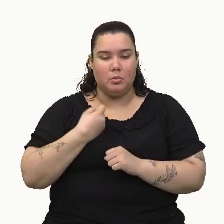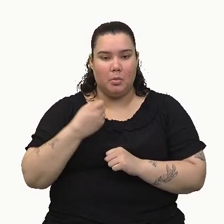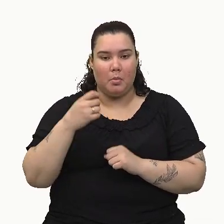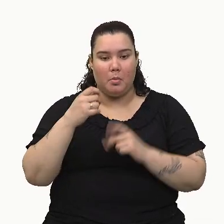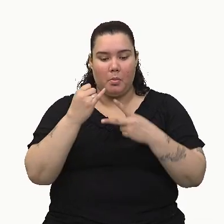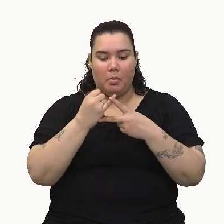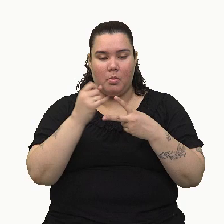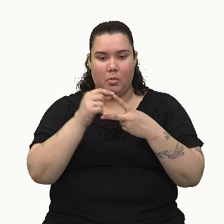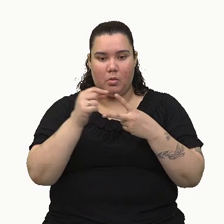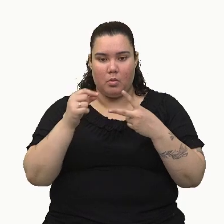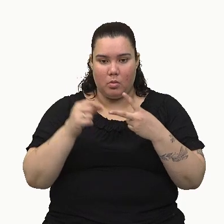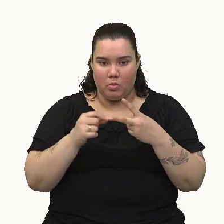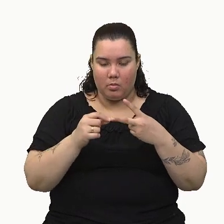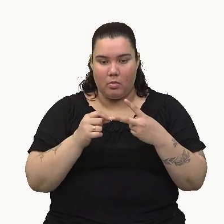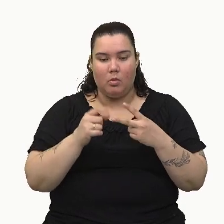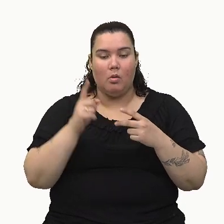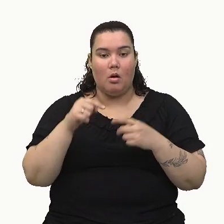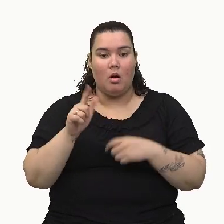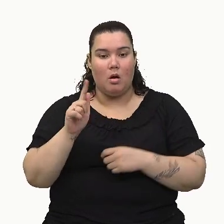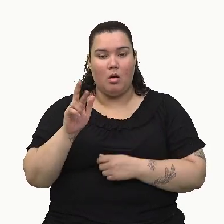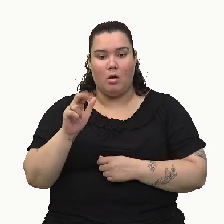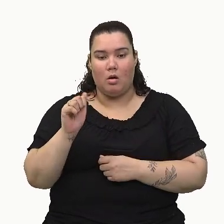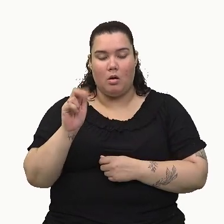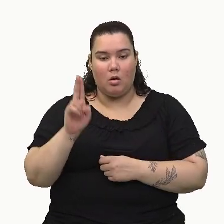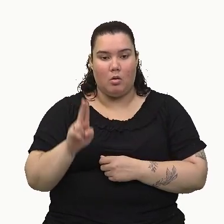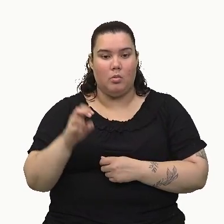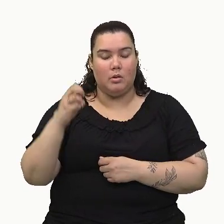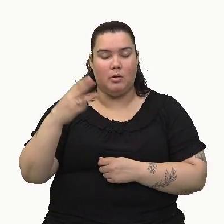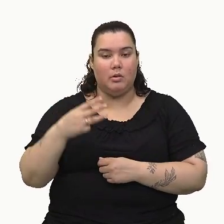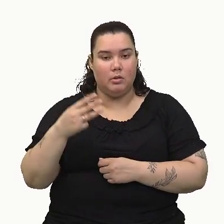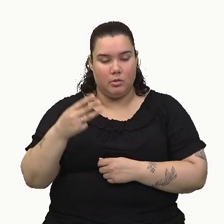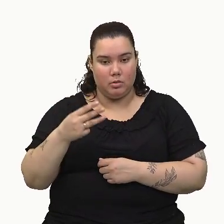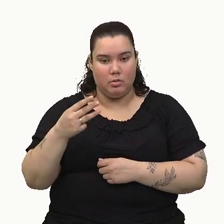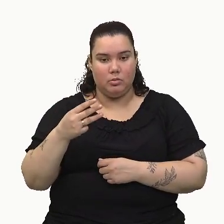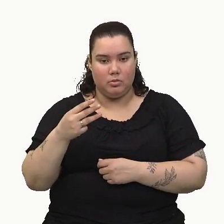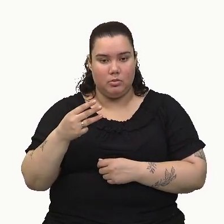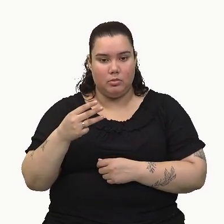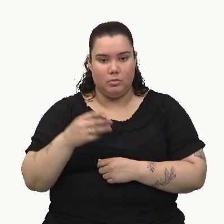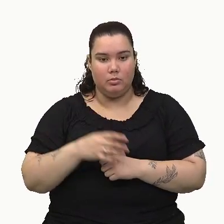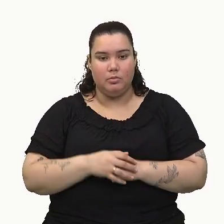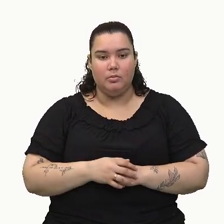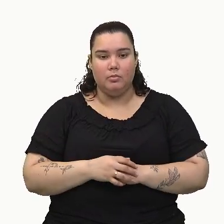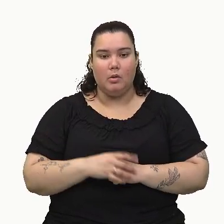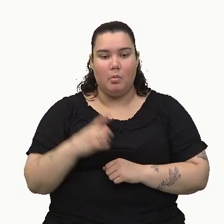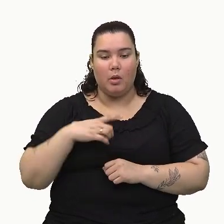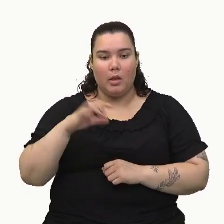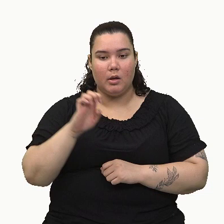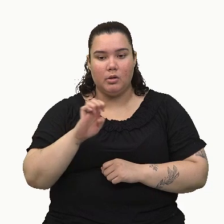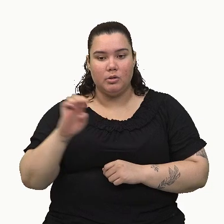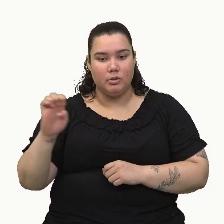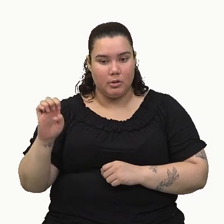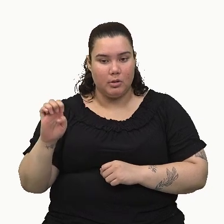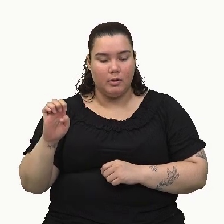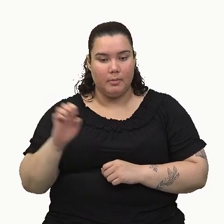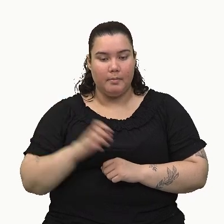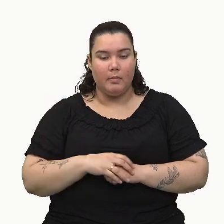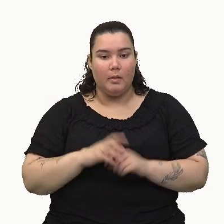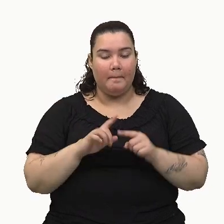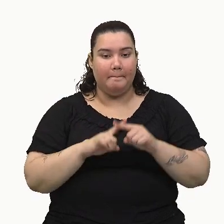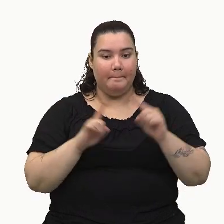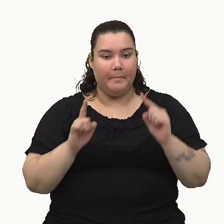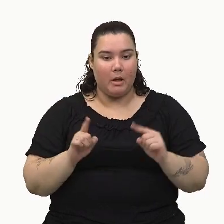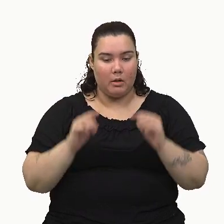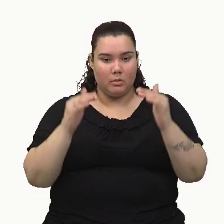é 3, que é justamente o expoente do x que está mais à esquerda. Nesse polinômio que está escrito